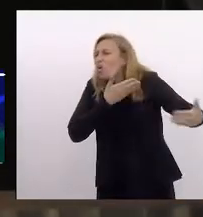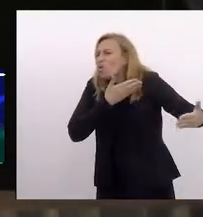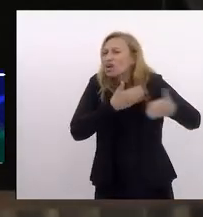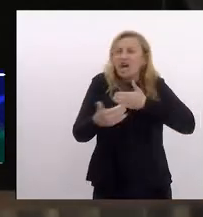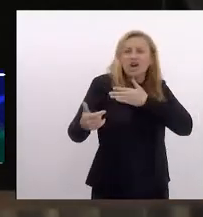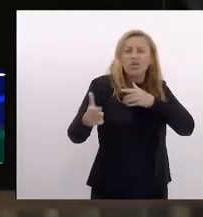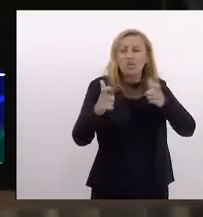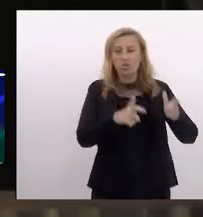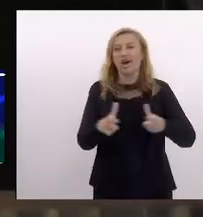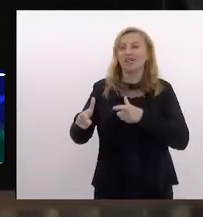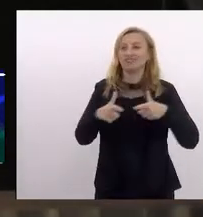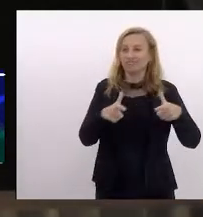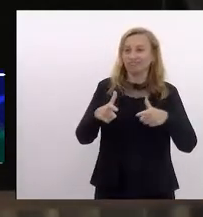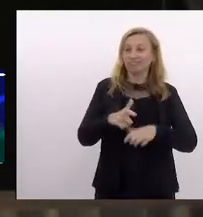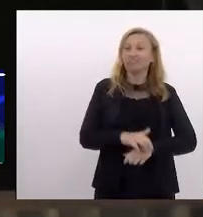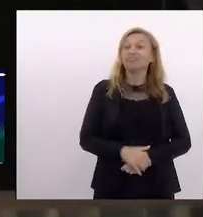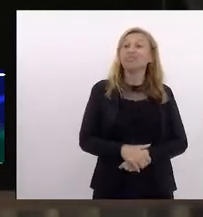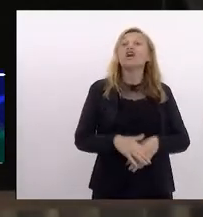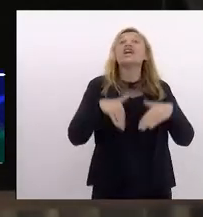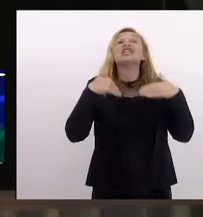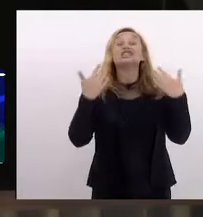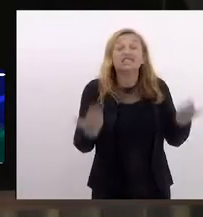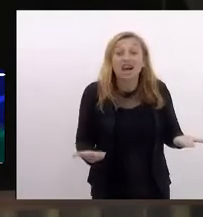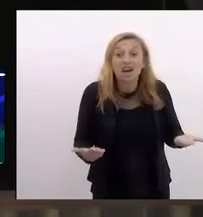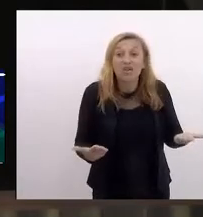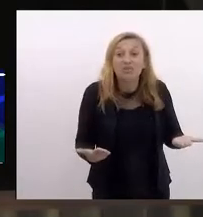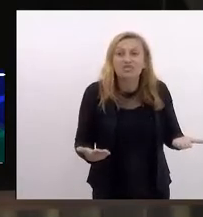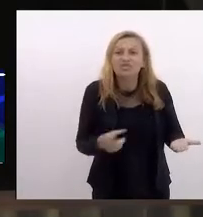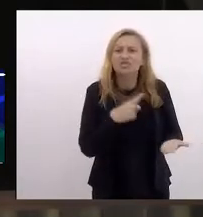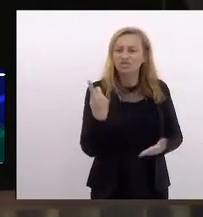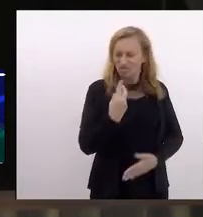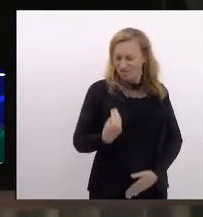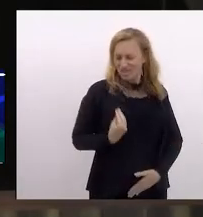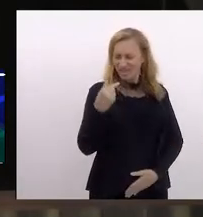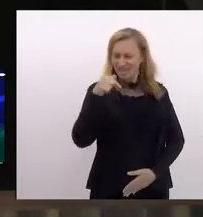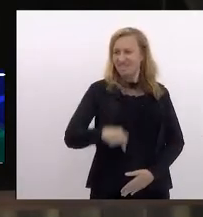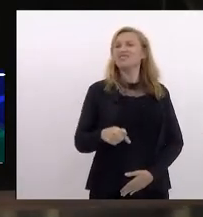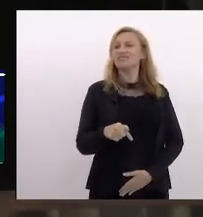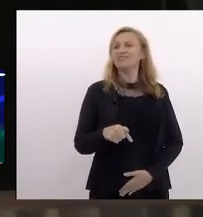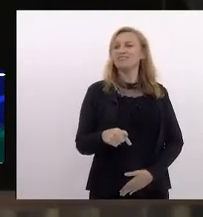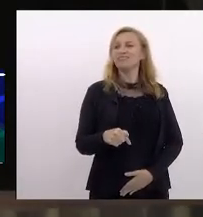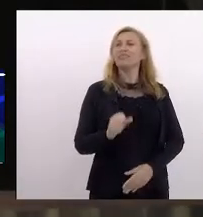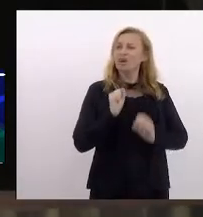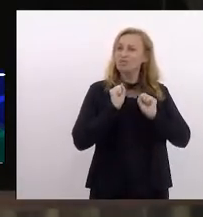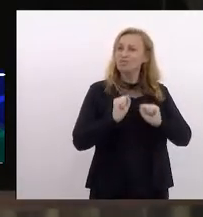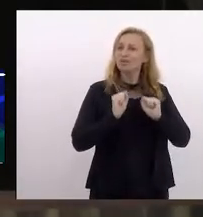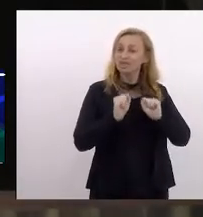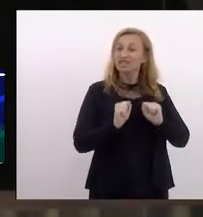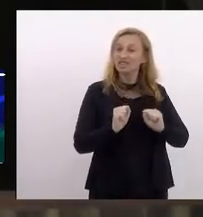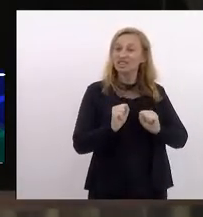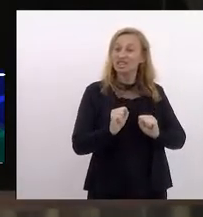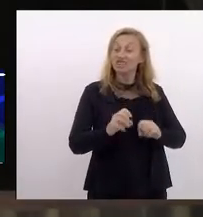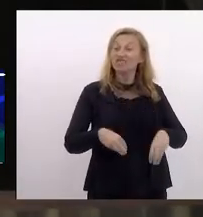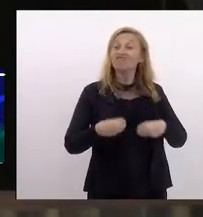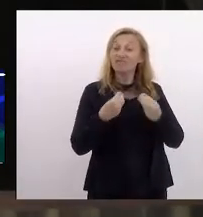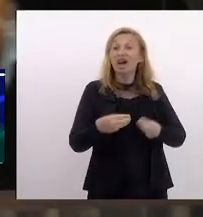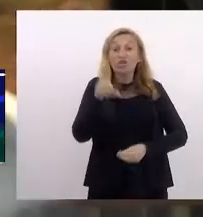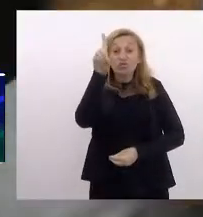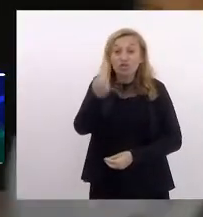e tudo mais e bom então pessoal nós estamos aqui para poder garantir